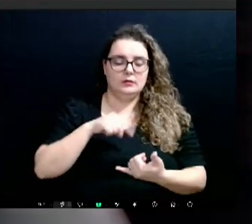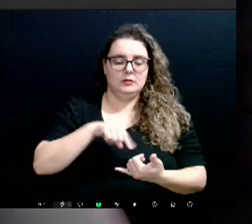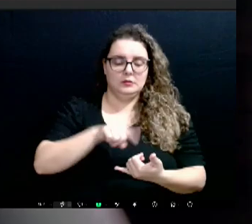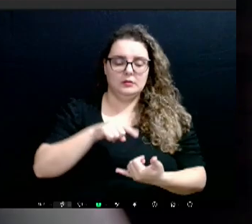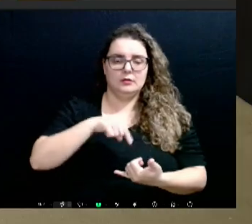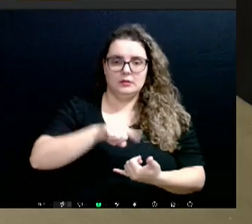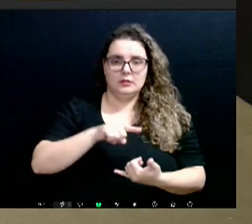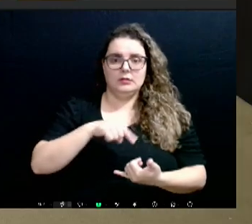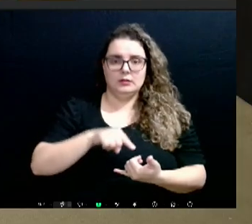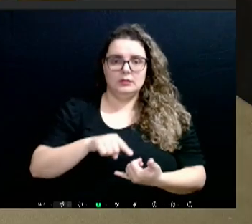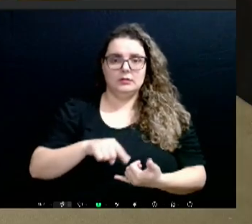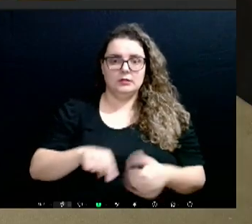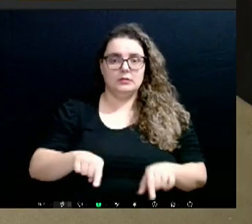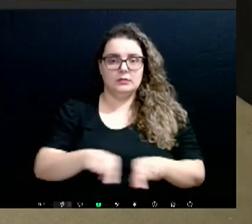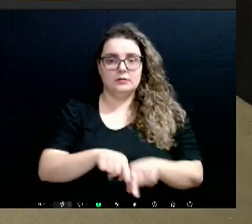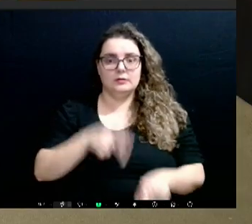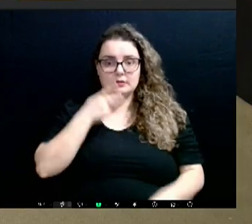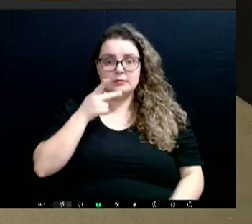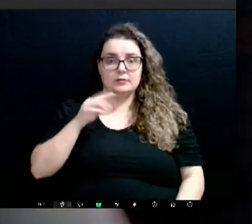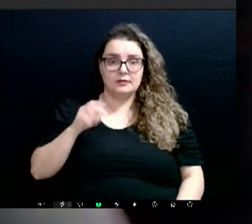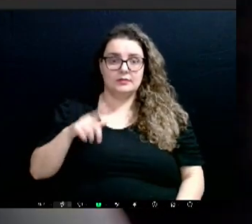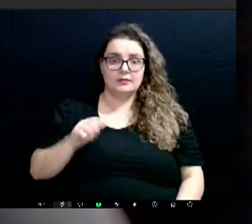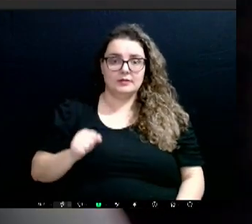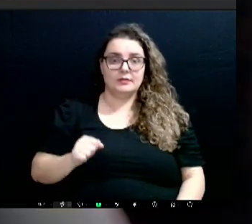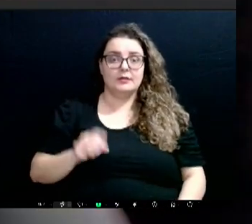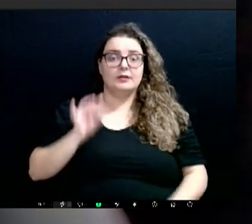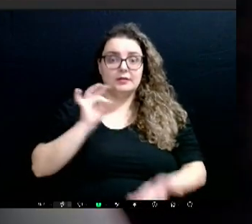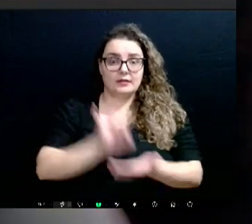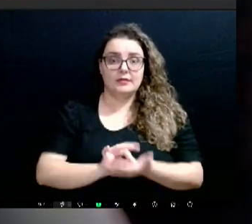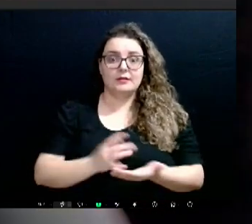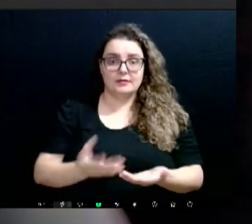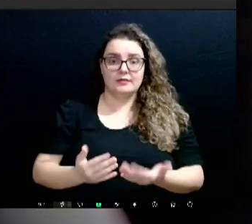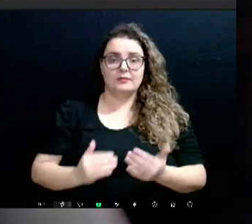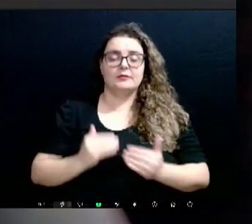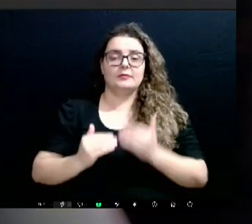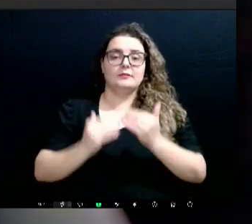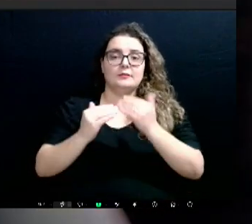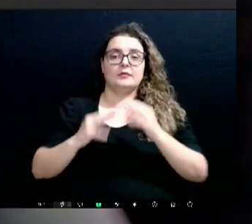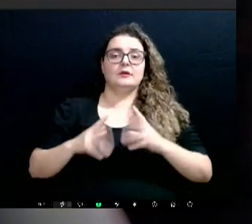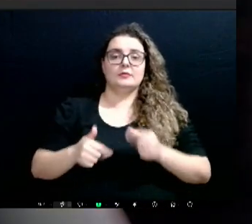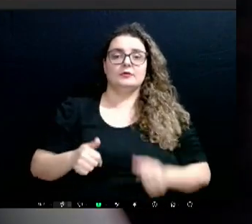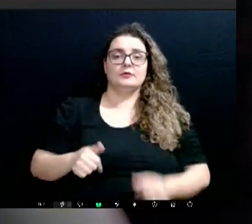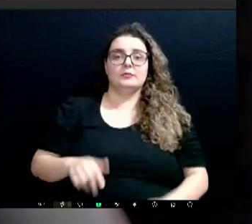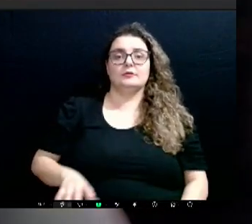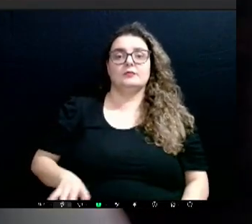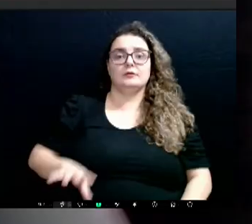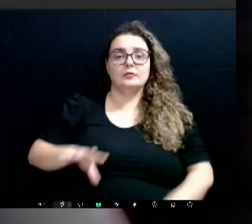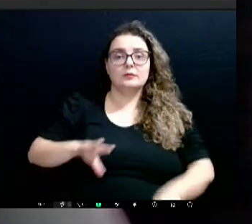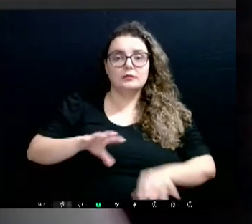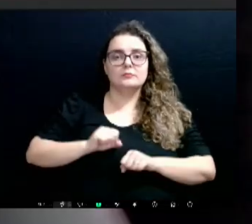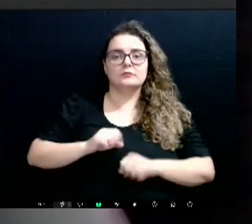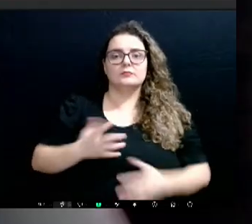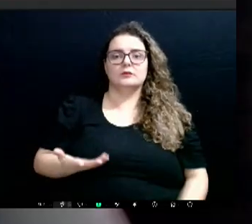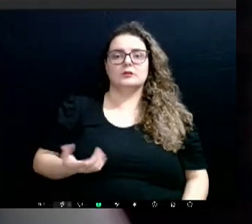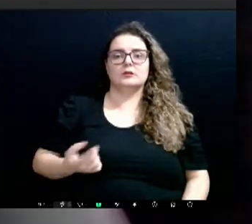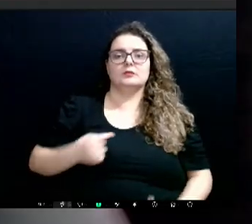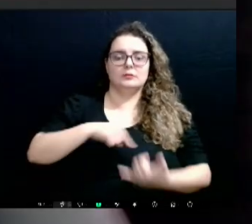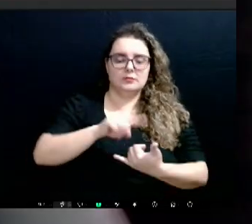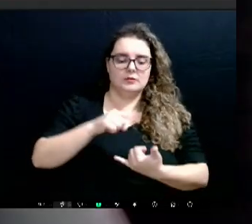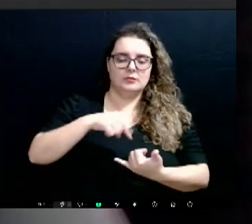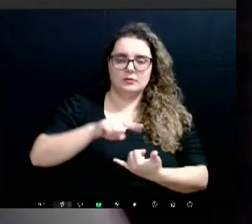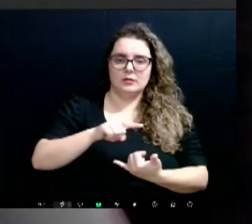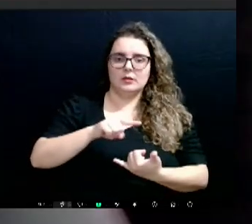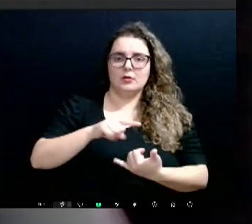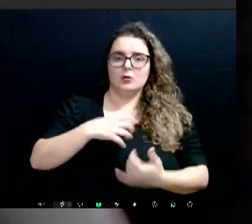mão. E realmente ele desenvolveu toda a propriedade para a gente fazer isso, só que isso daqui vicia. Já vira